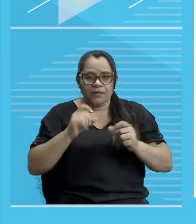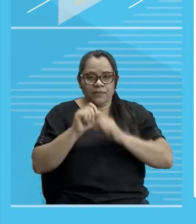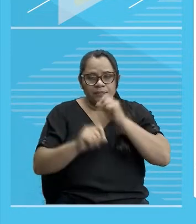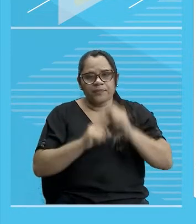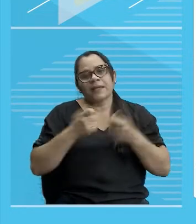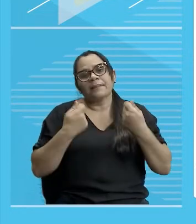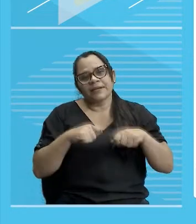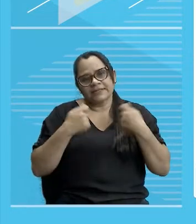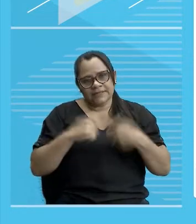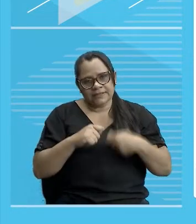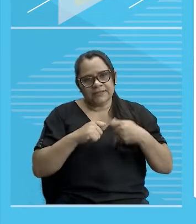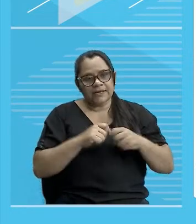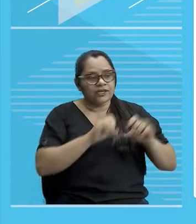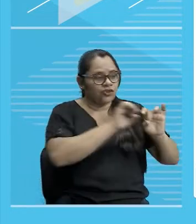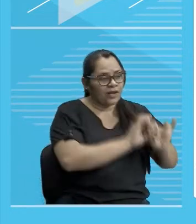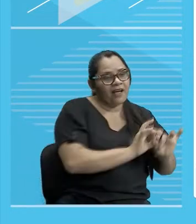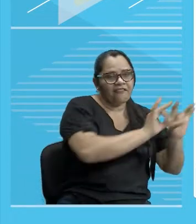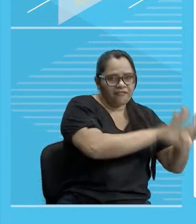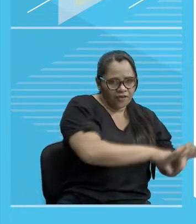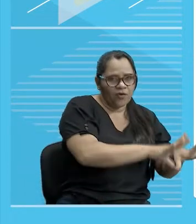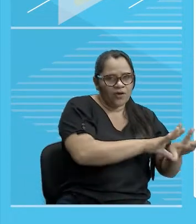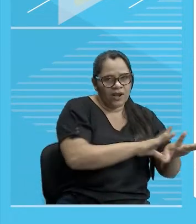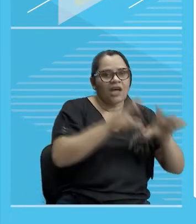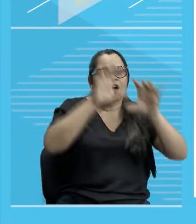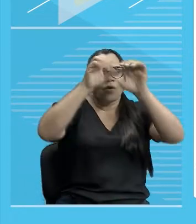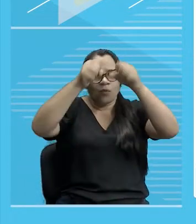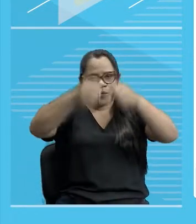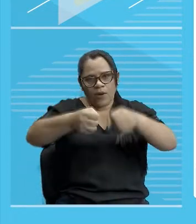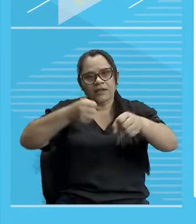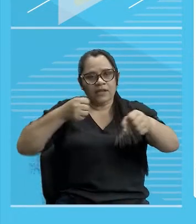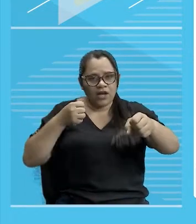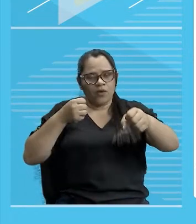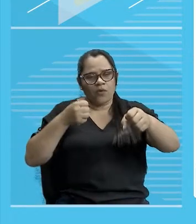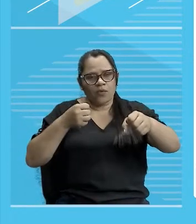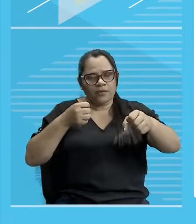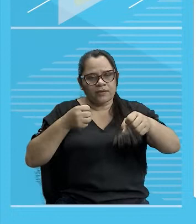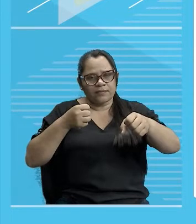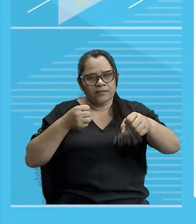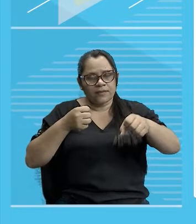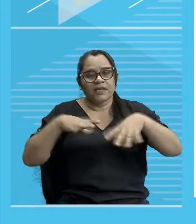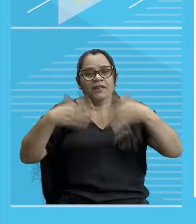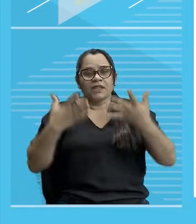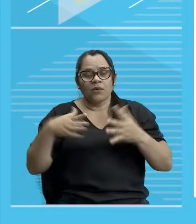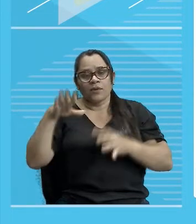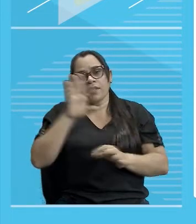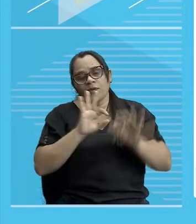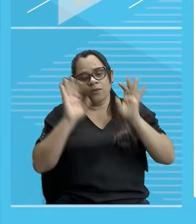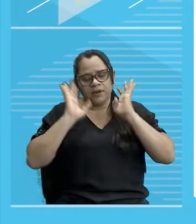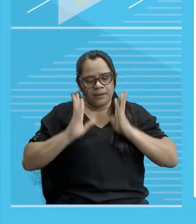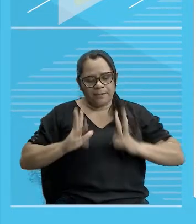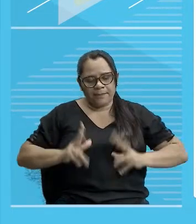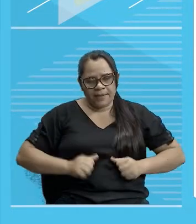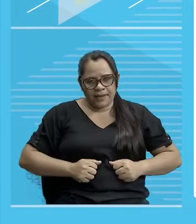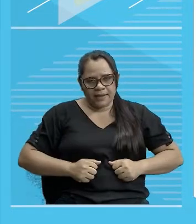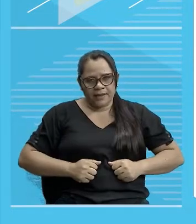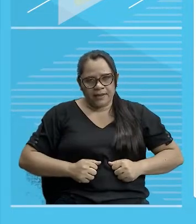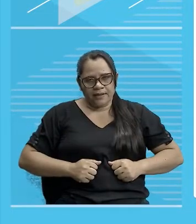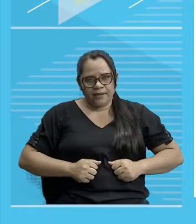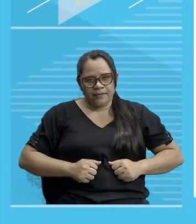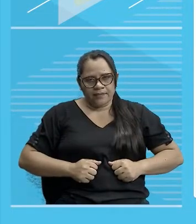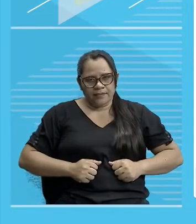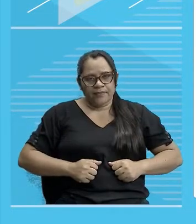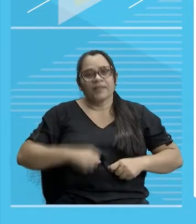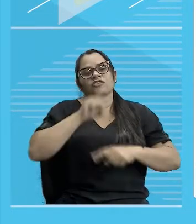guarda-roupa fora joguei eu peguei pintei a parede botei veneno nos caibos